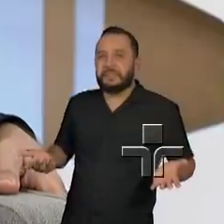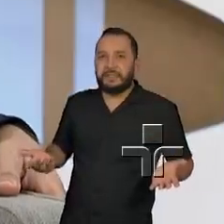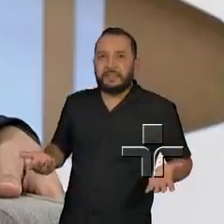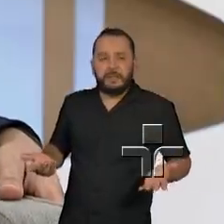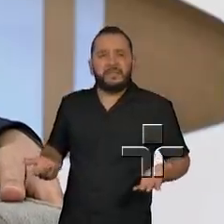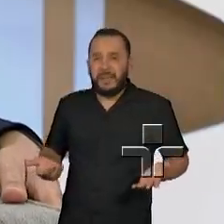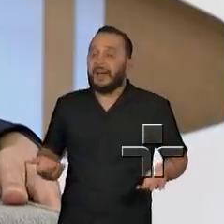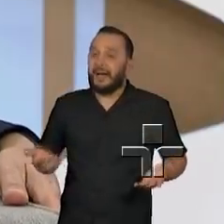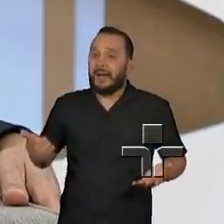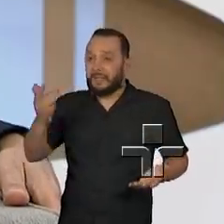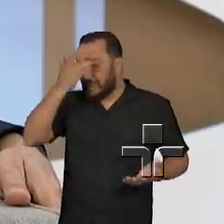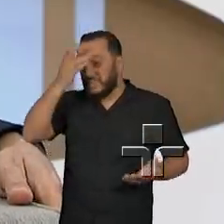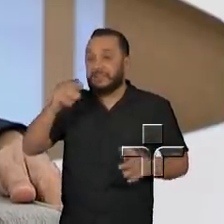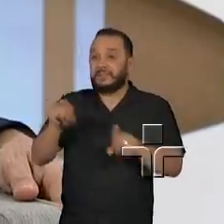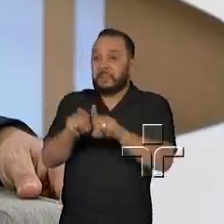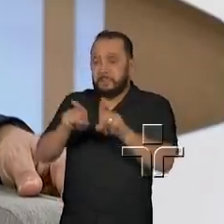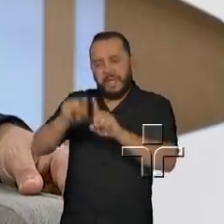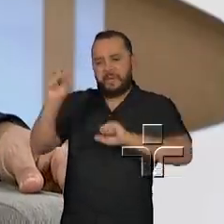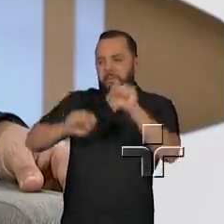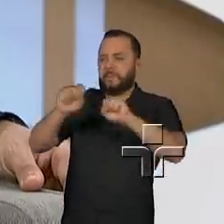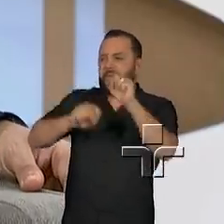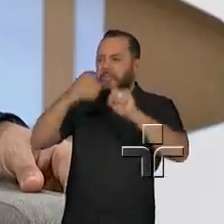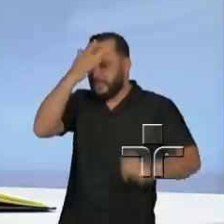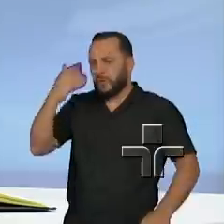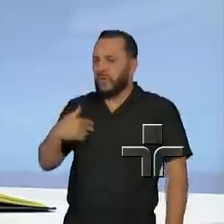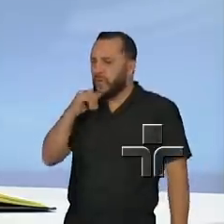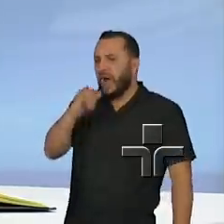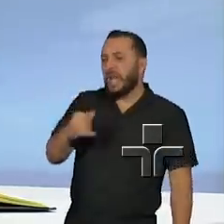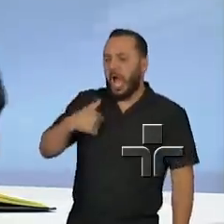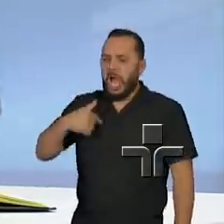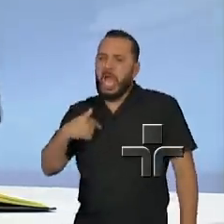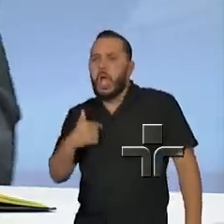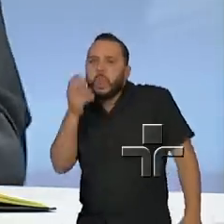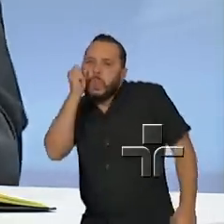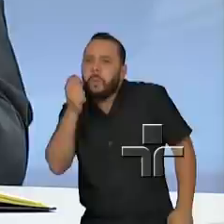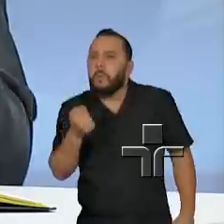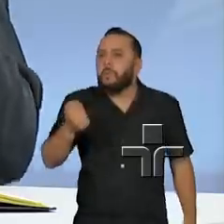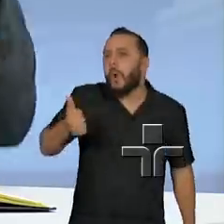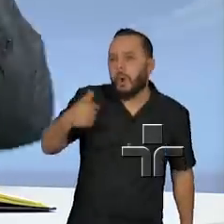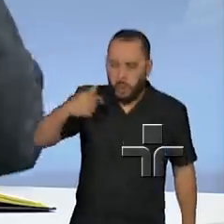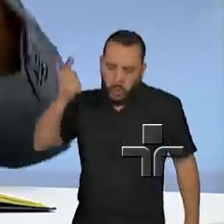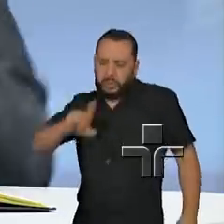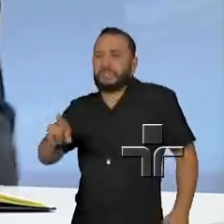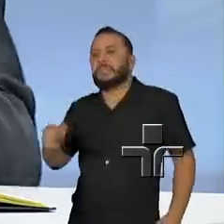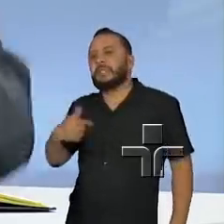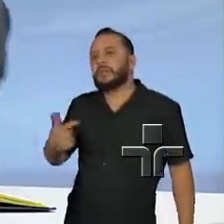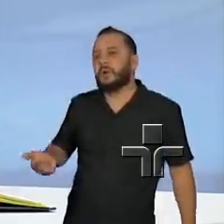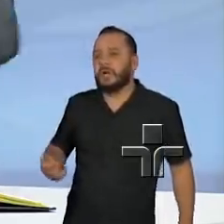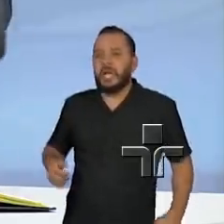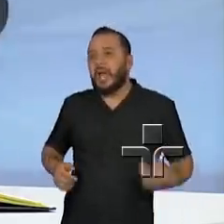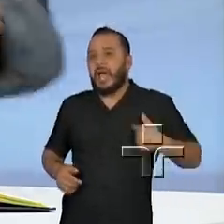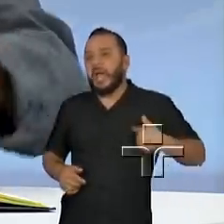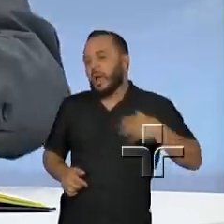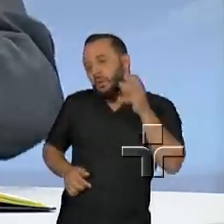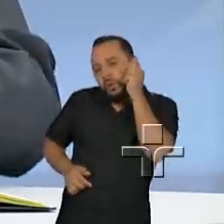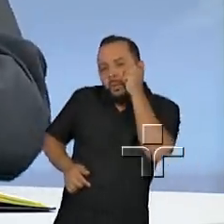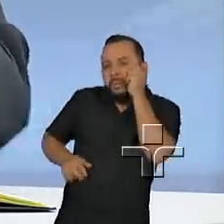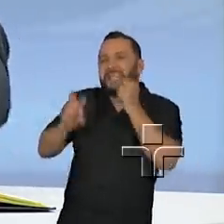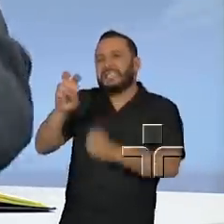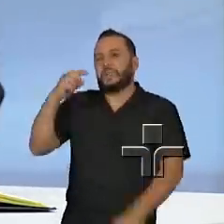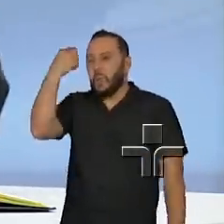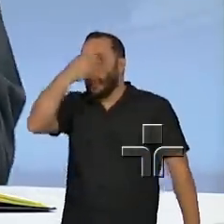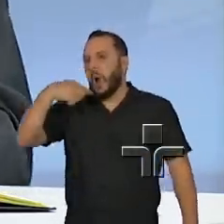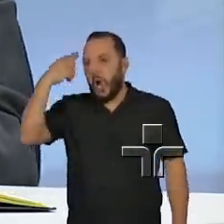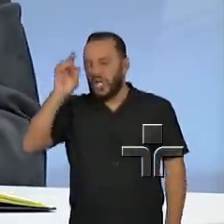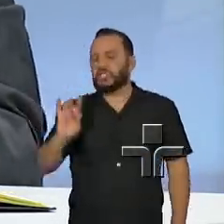e é isso, aí você vê nas empresas, né, tal, tudo isso. Nas empresas também, né? As pessoas curtem falar, dormi minhas 5 horas